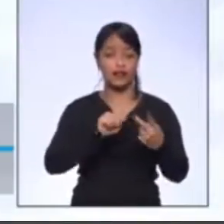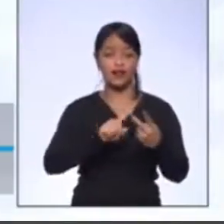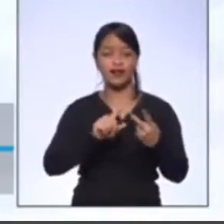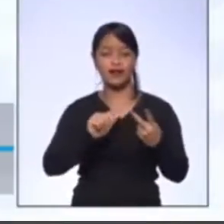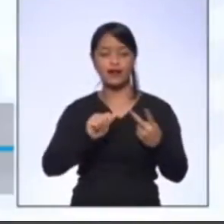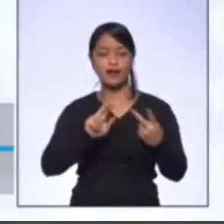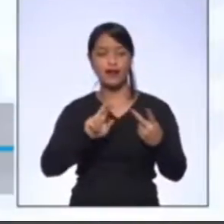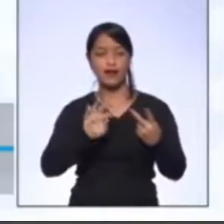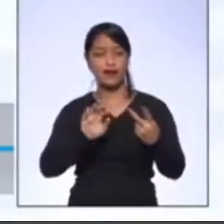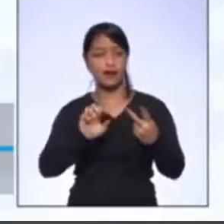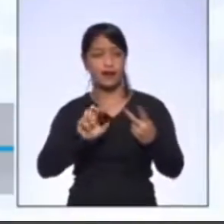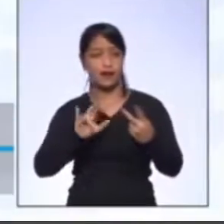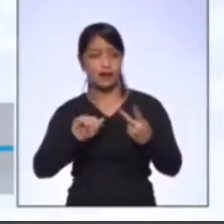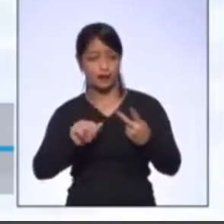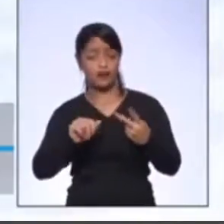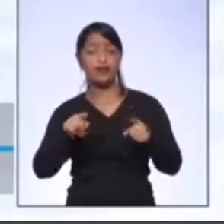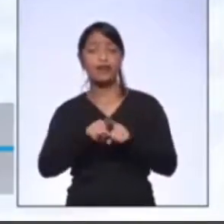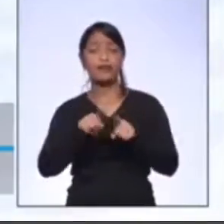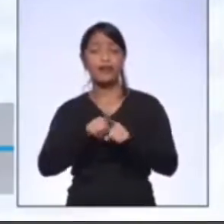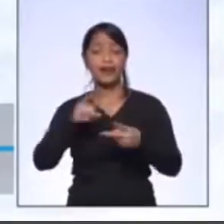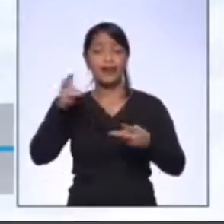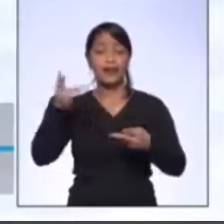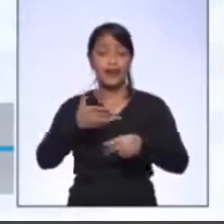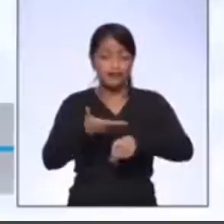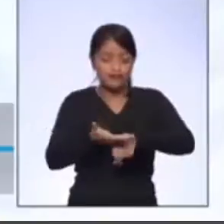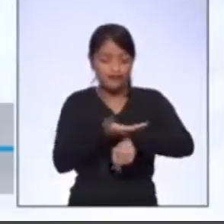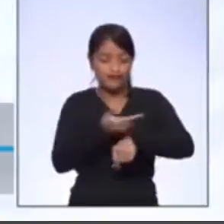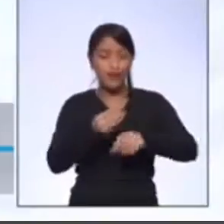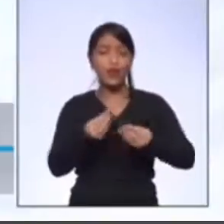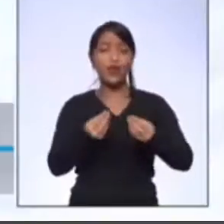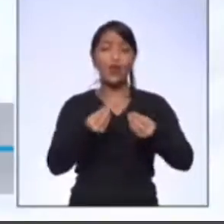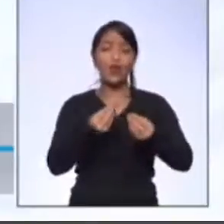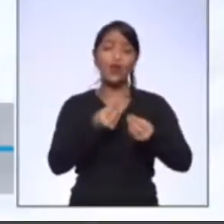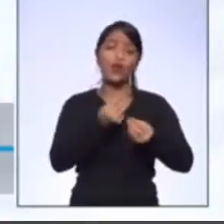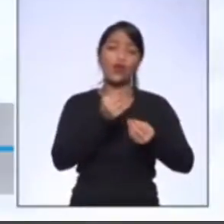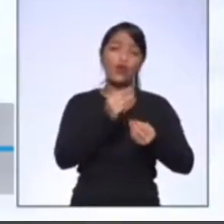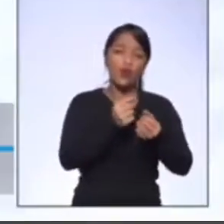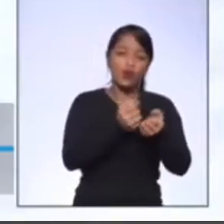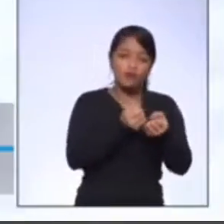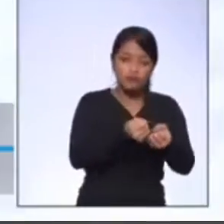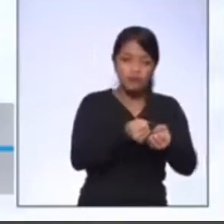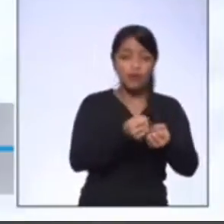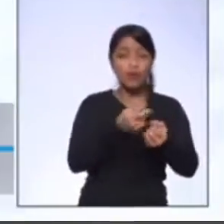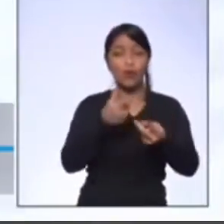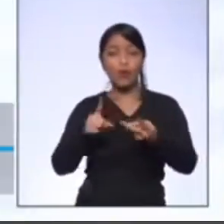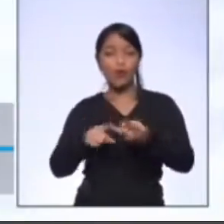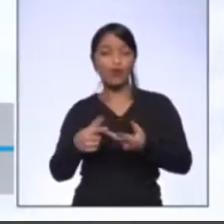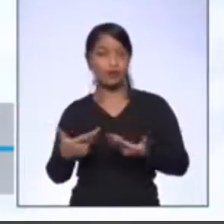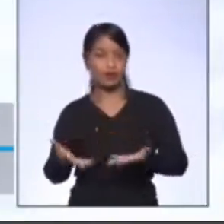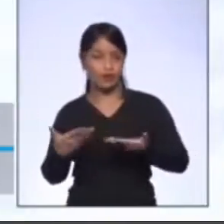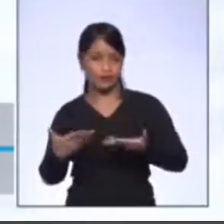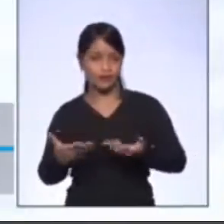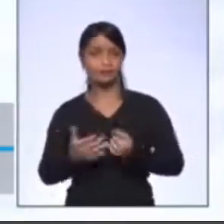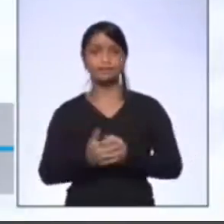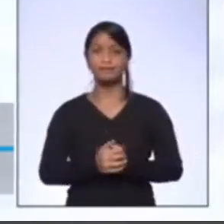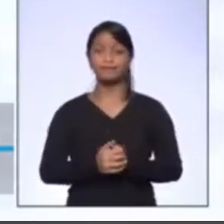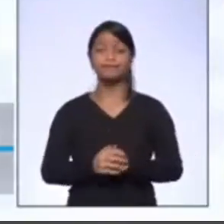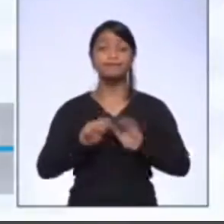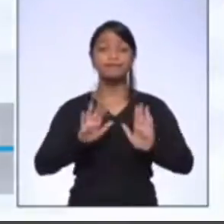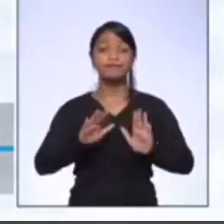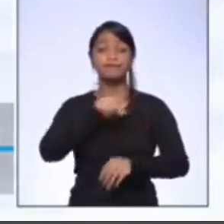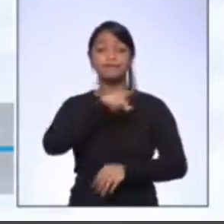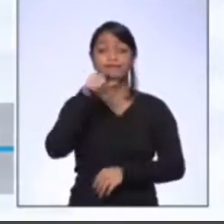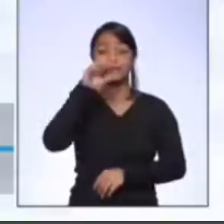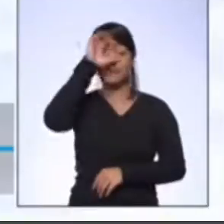estrutura um é pouquinho mais rígido o outro é um pouquinho menos menos rígido mas para você saber que é